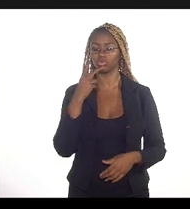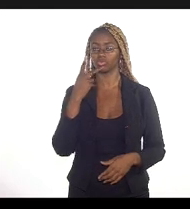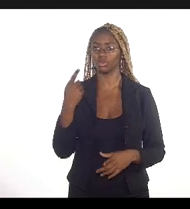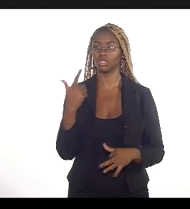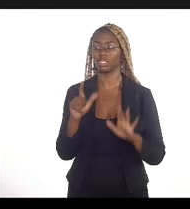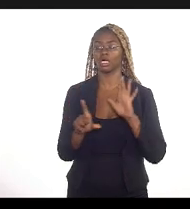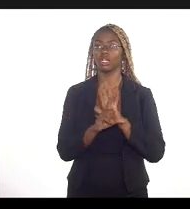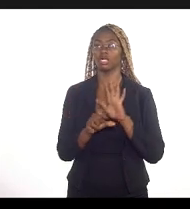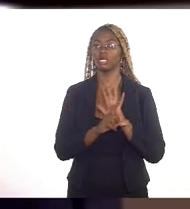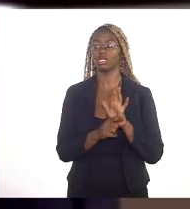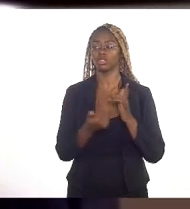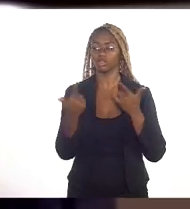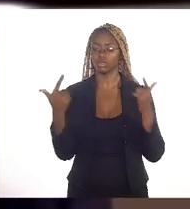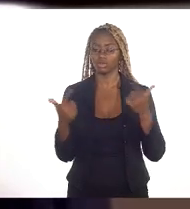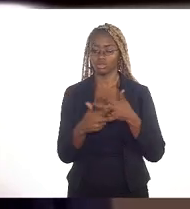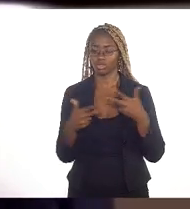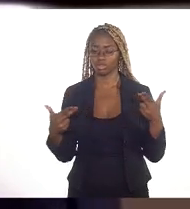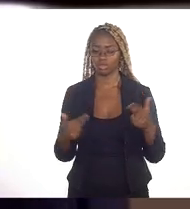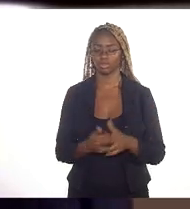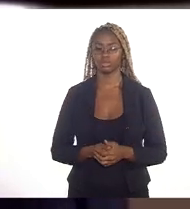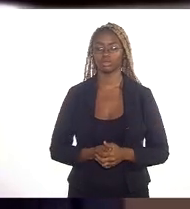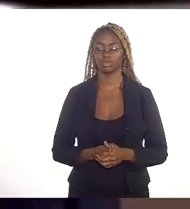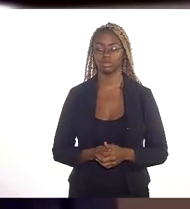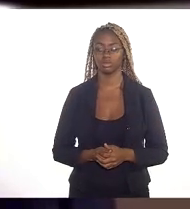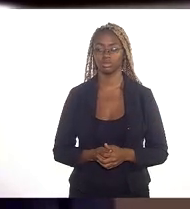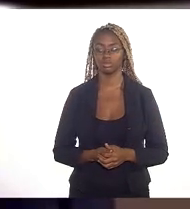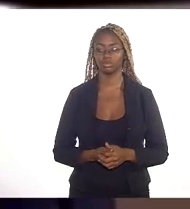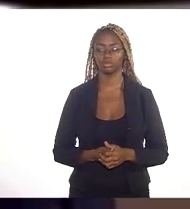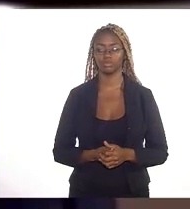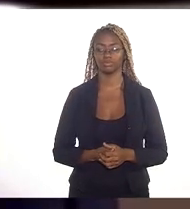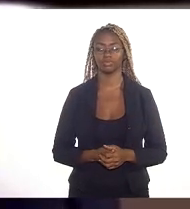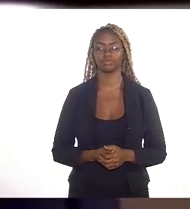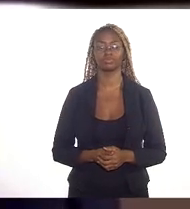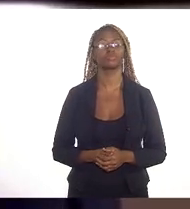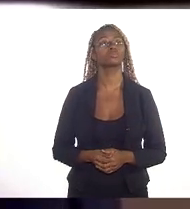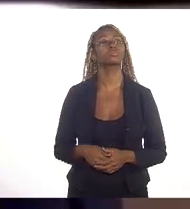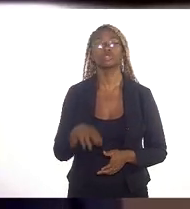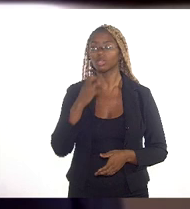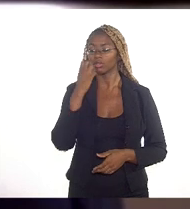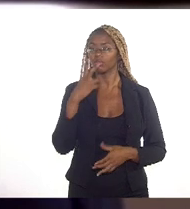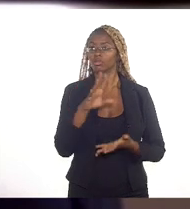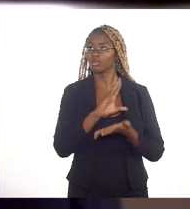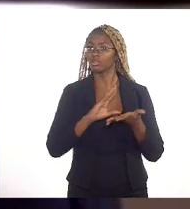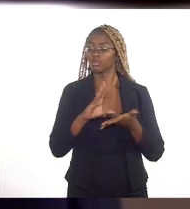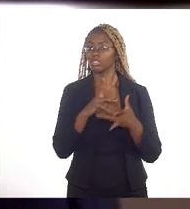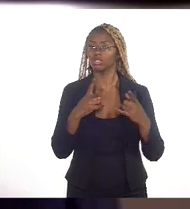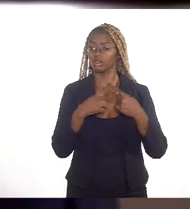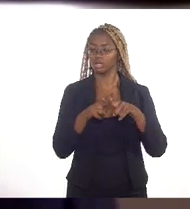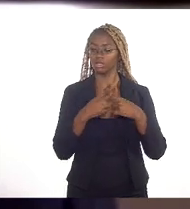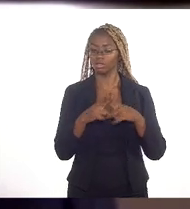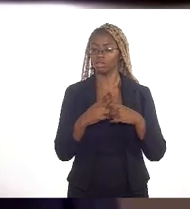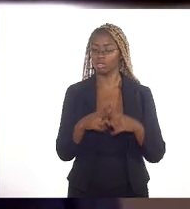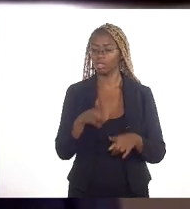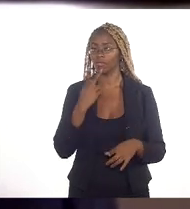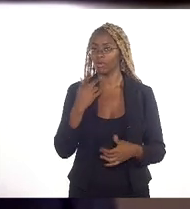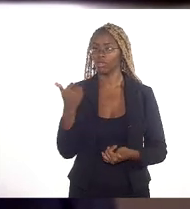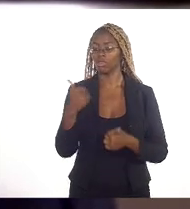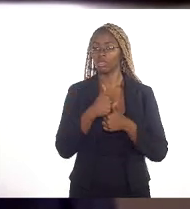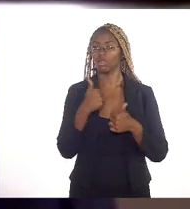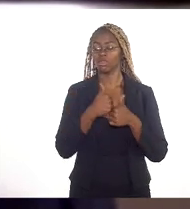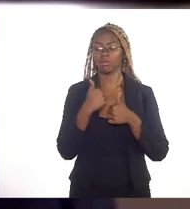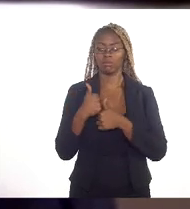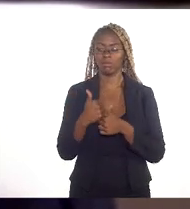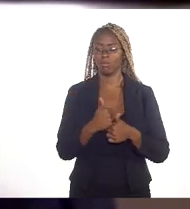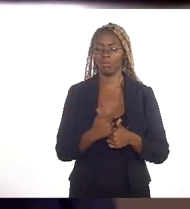providências. Parecer da Comissão de Constituição e Justiça pela constitucionalidade com emendas, concluído por substitutivo. De ação da